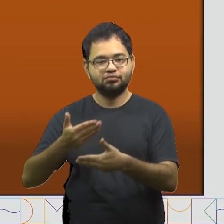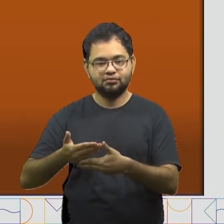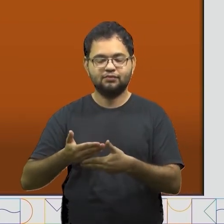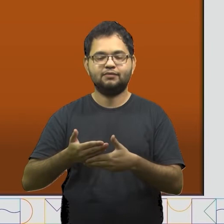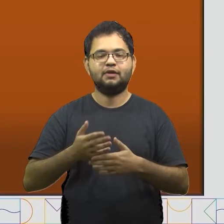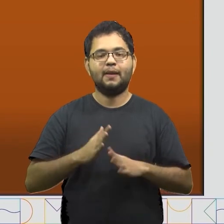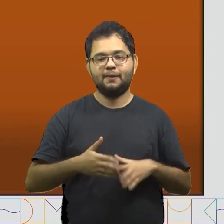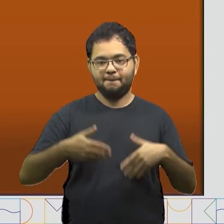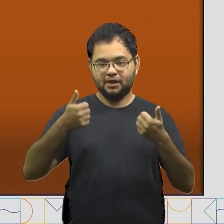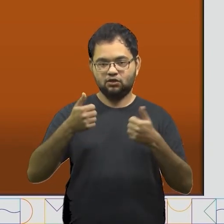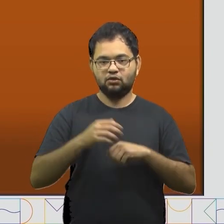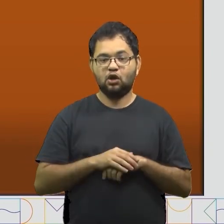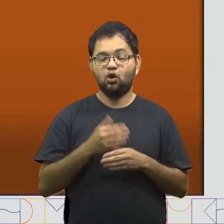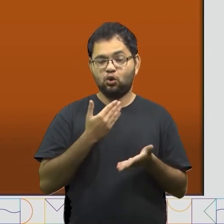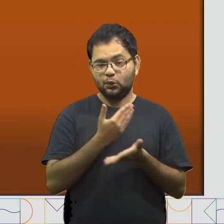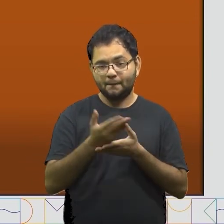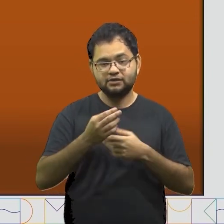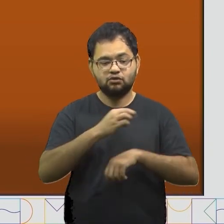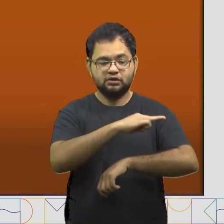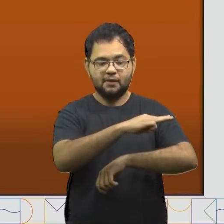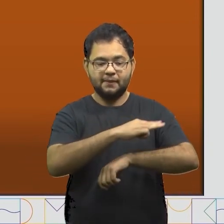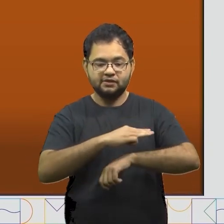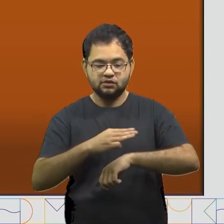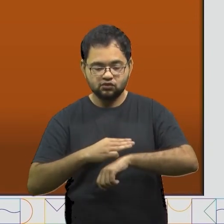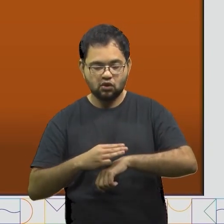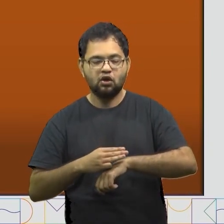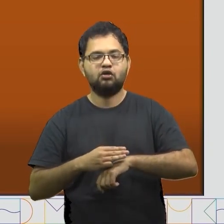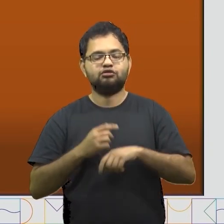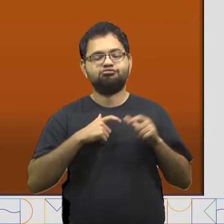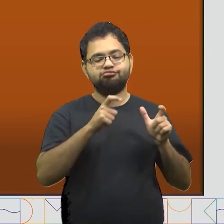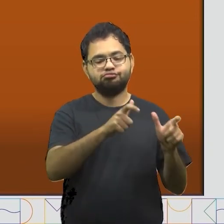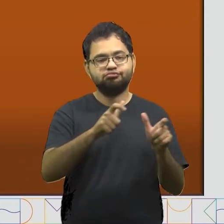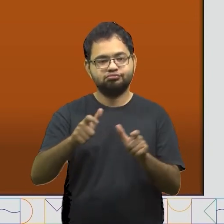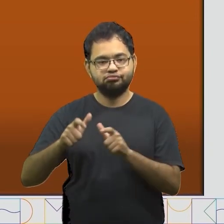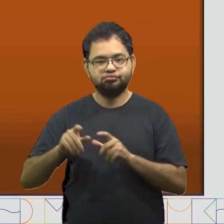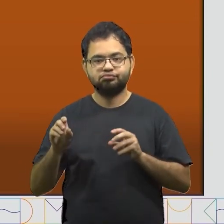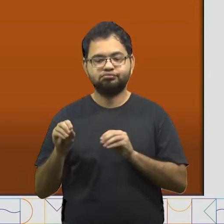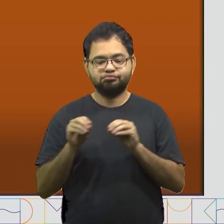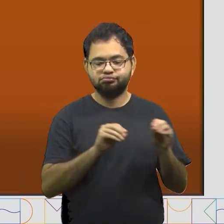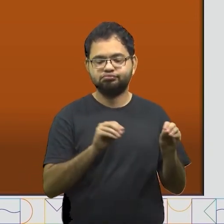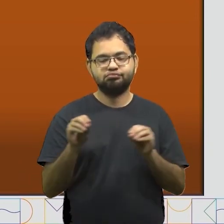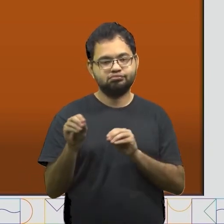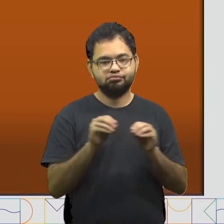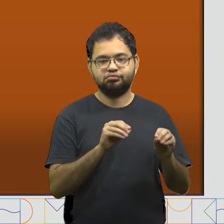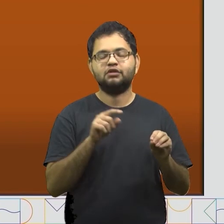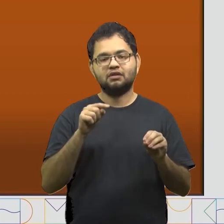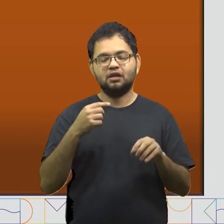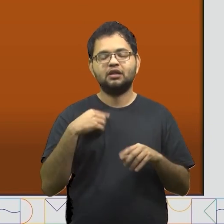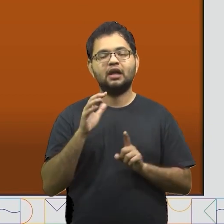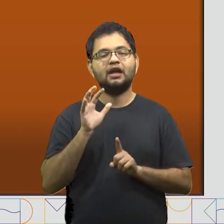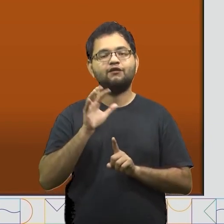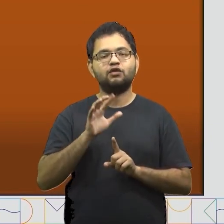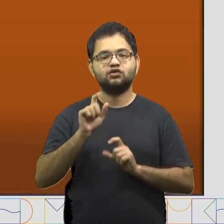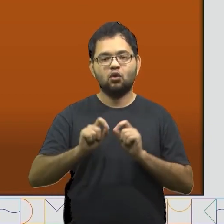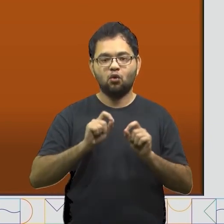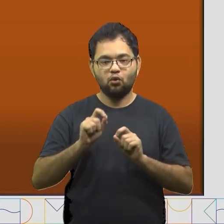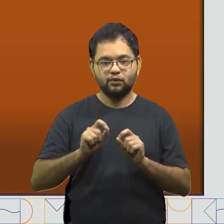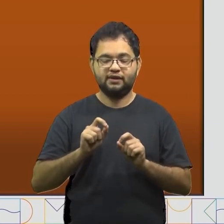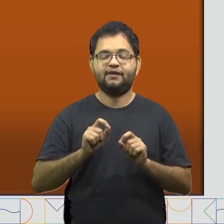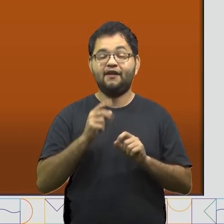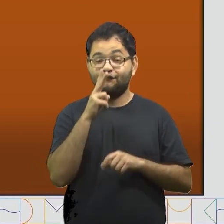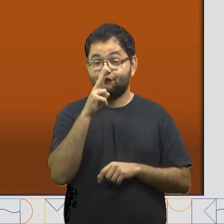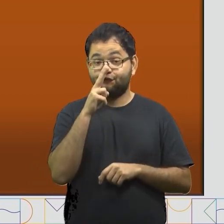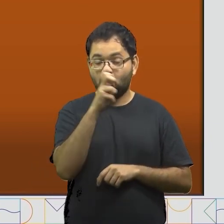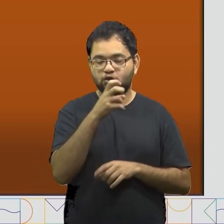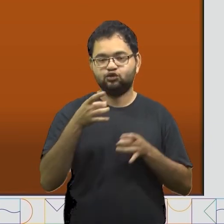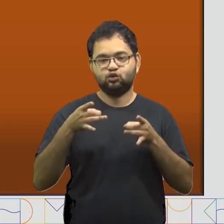Mesopotâmia onde a facilidade de deslocamento EA necessidade de comercialização de produtos contribuíram para que houvesse